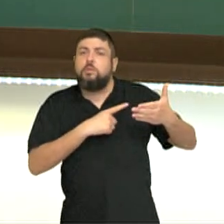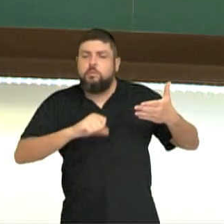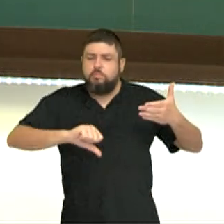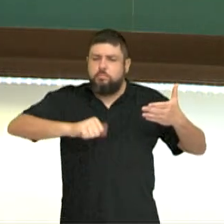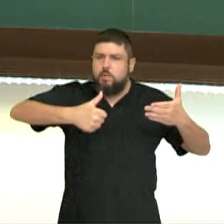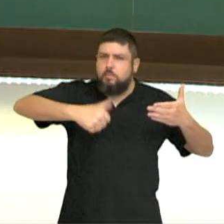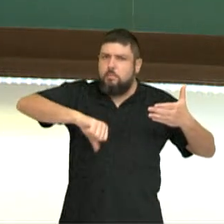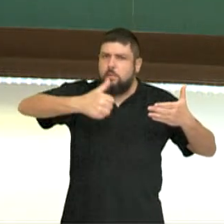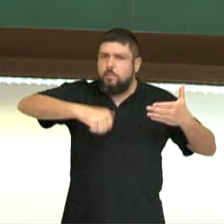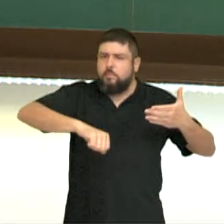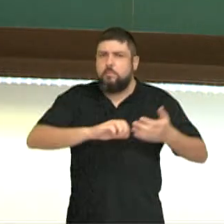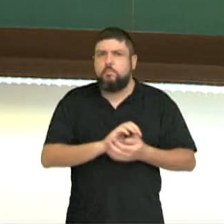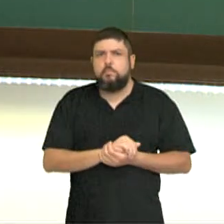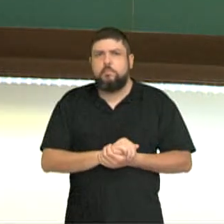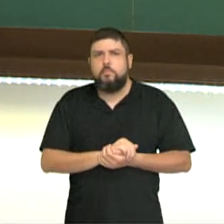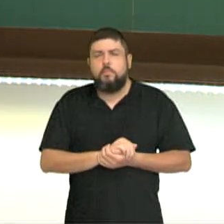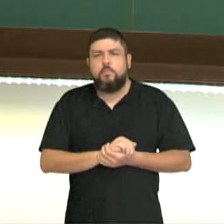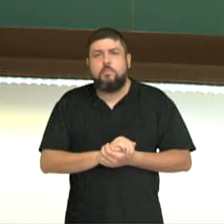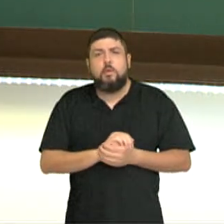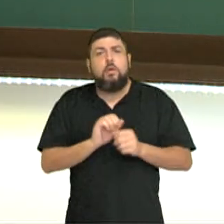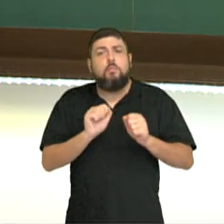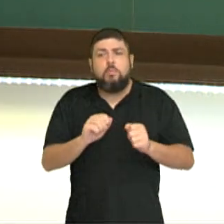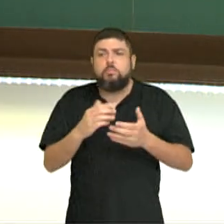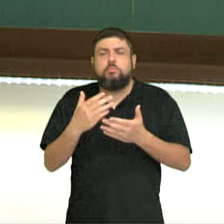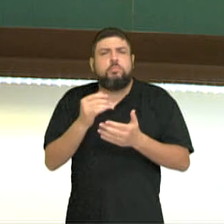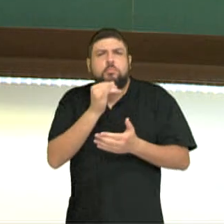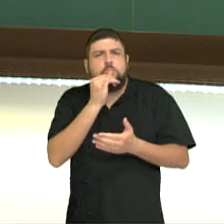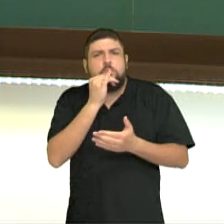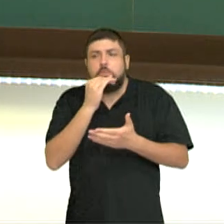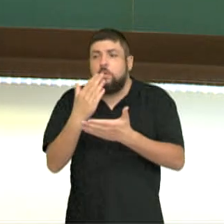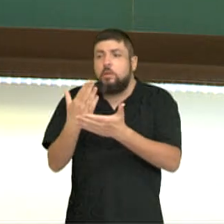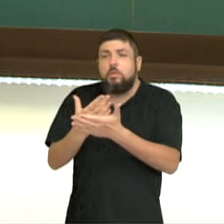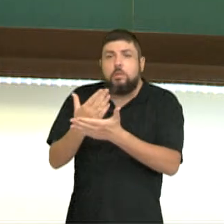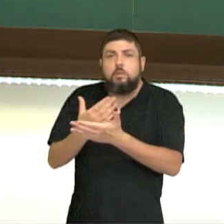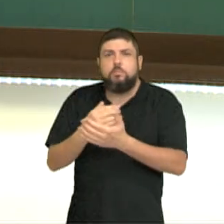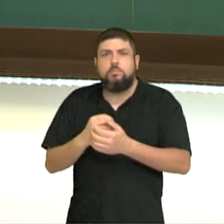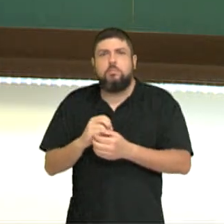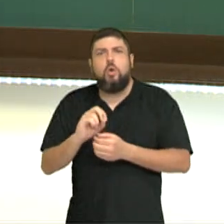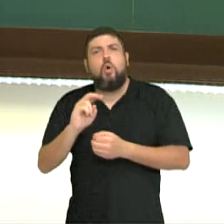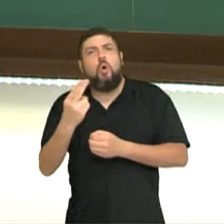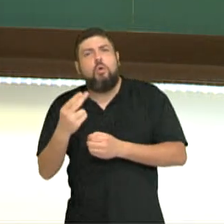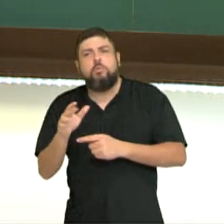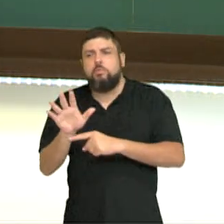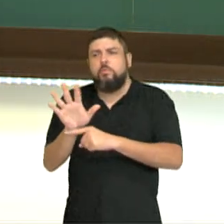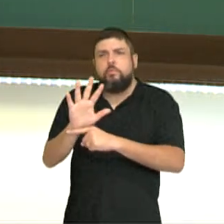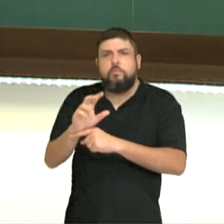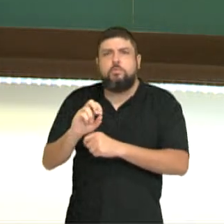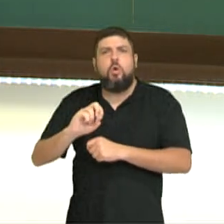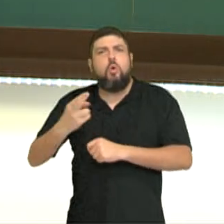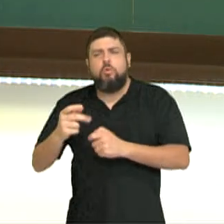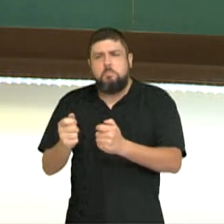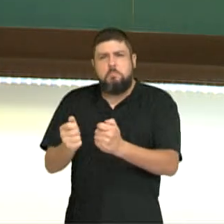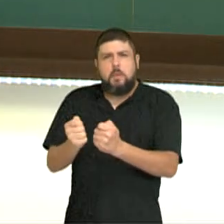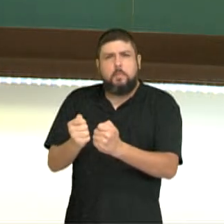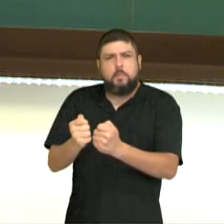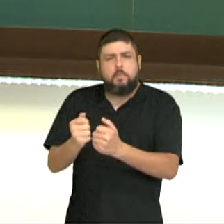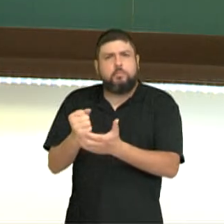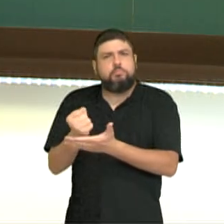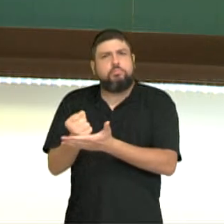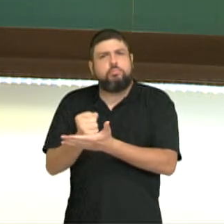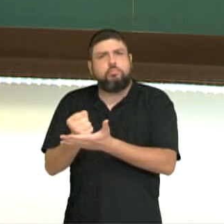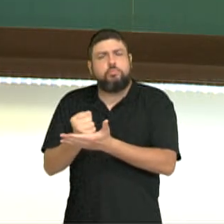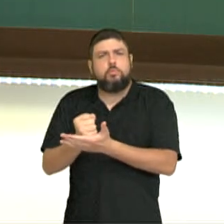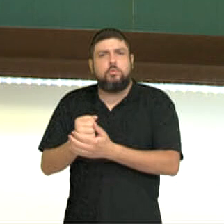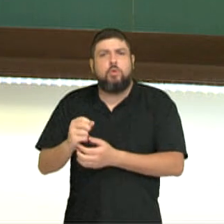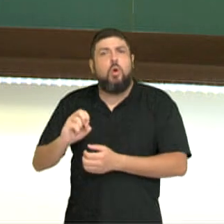objeto cultural, pode ser um livro, um filme, uma série, até mesmo um game ou um show. Então, quando você